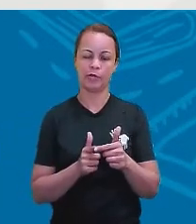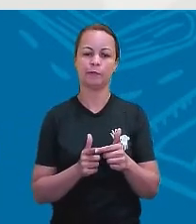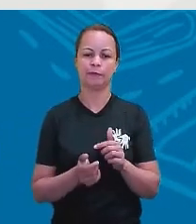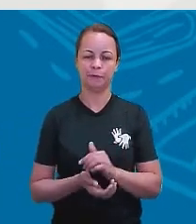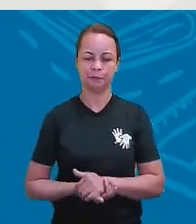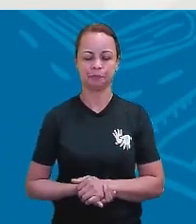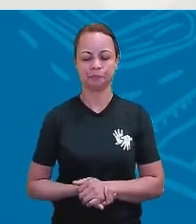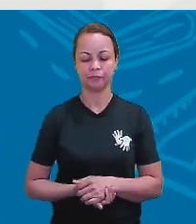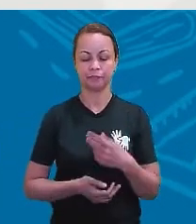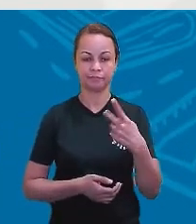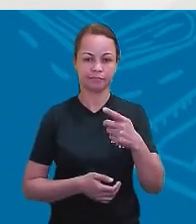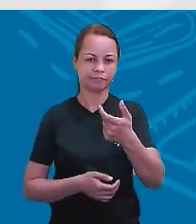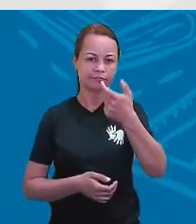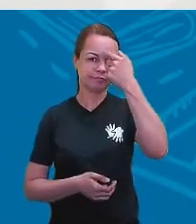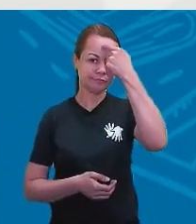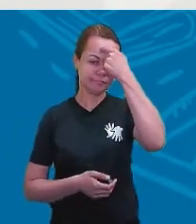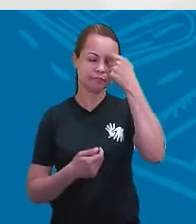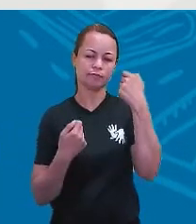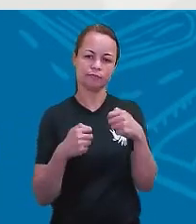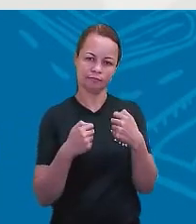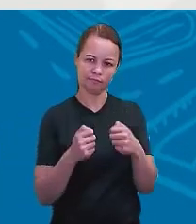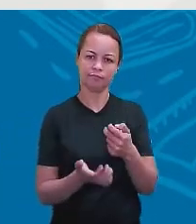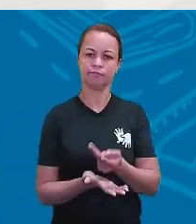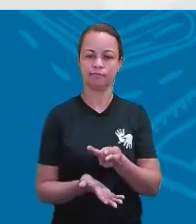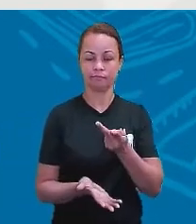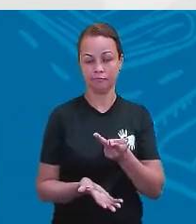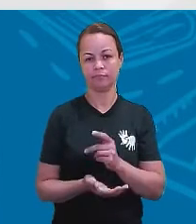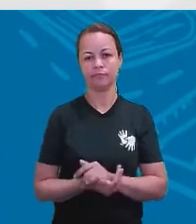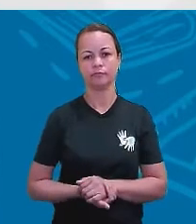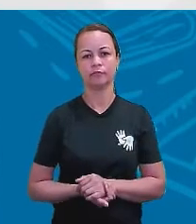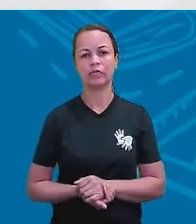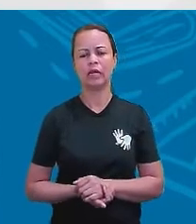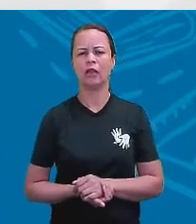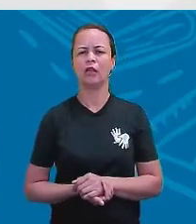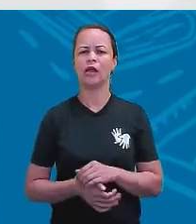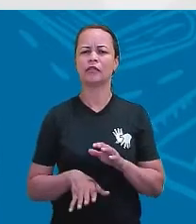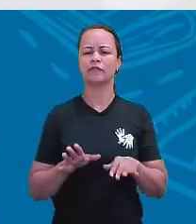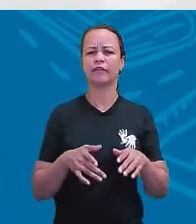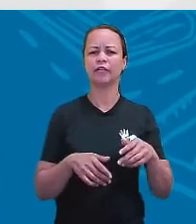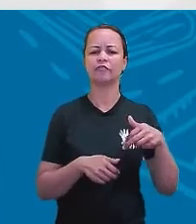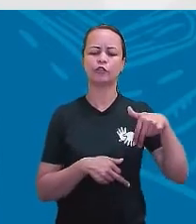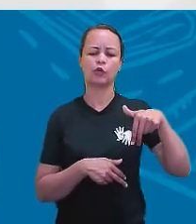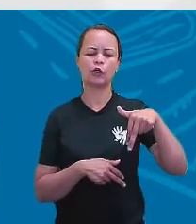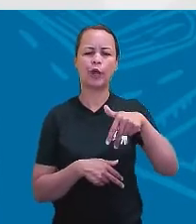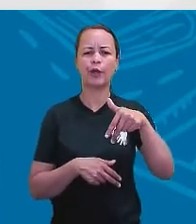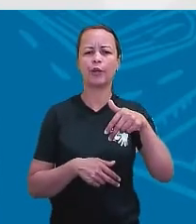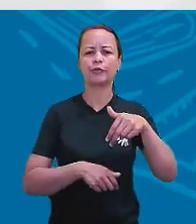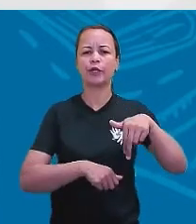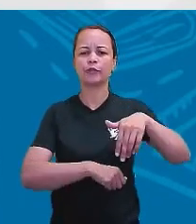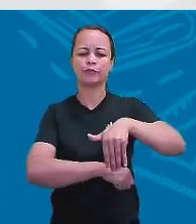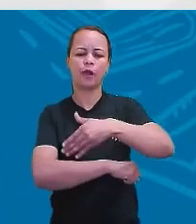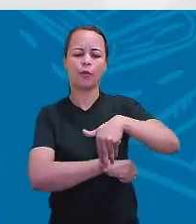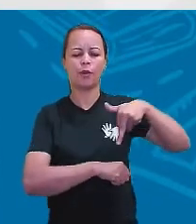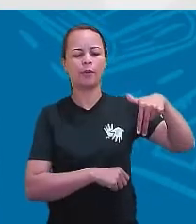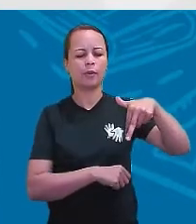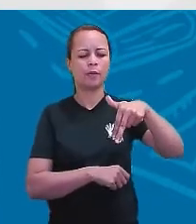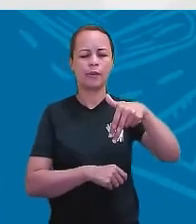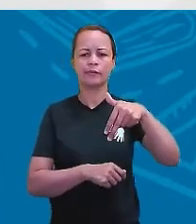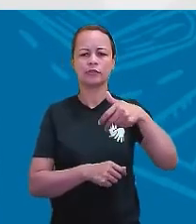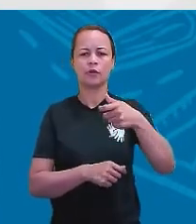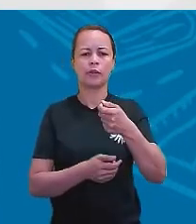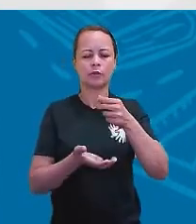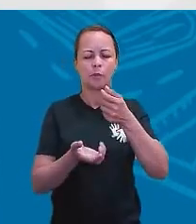essa conscientização ela precisa acontecer, tá certo? Muitas vezes eu estou na rua, estou comendo uma pipoca, eu estou mastigando um chiclete, quando eu pego o papelzinho,